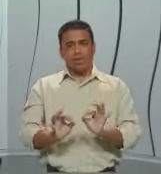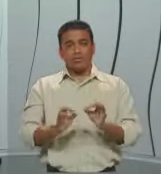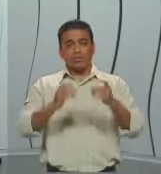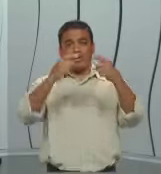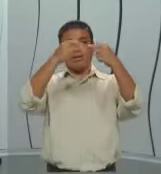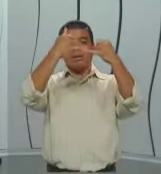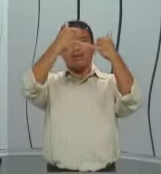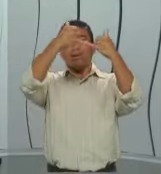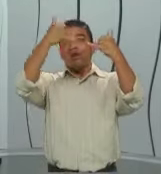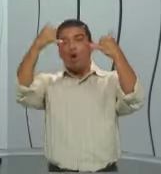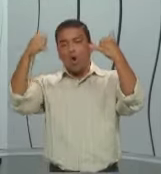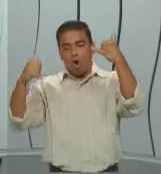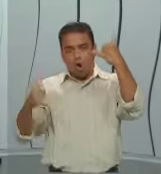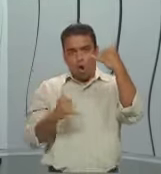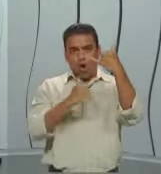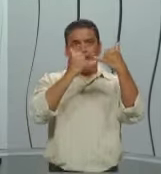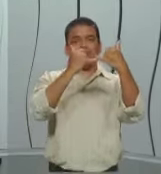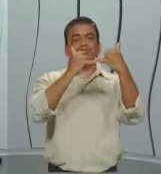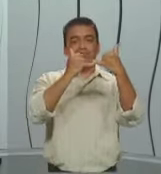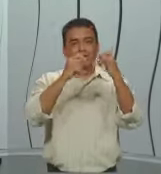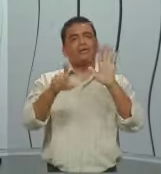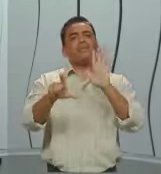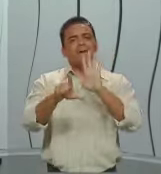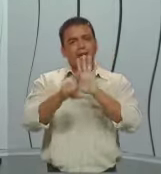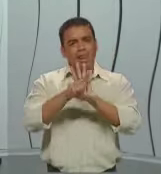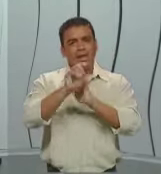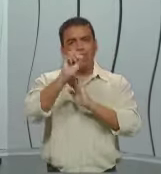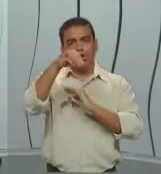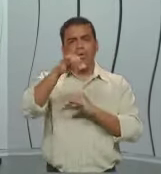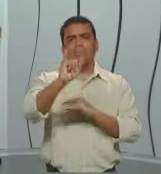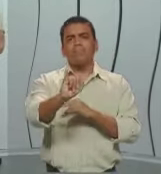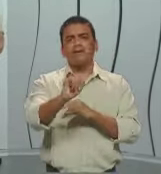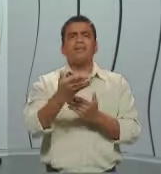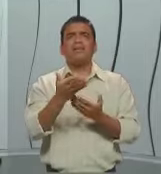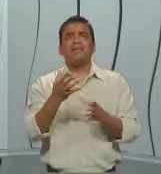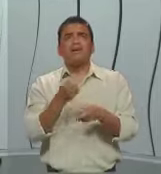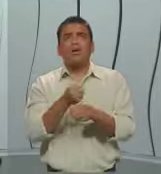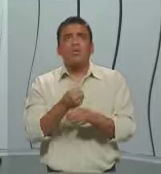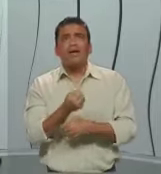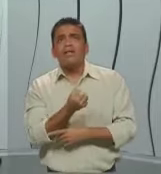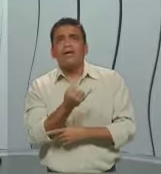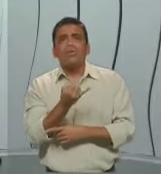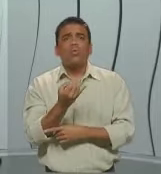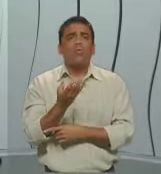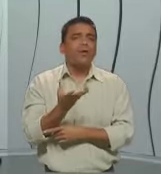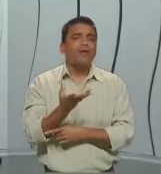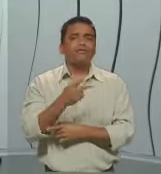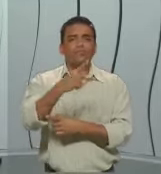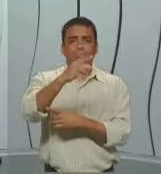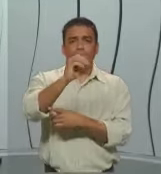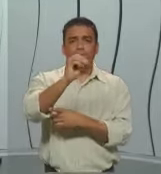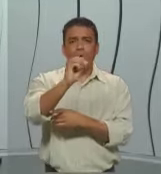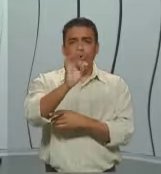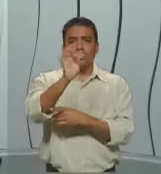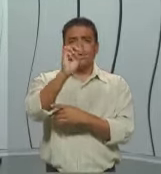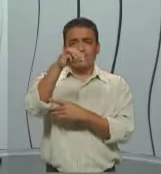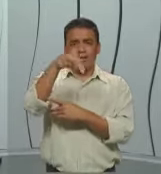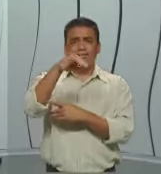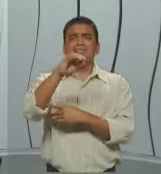corrente. E posso usar também a lei de Ohm, nesse caso, para calcular qual vai ser a diferença de potencial medida no